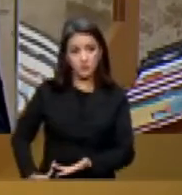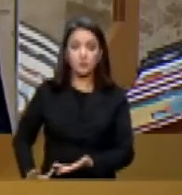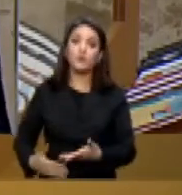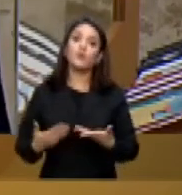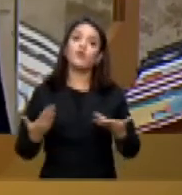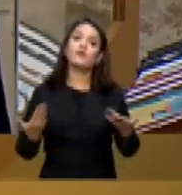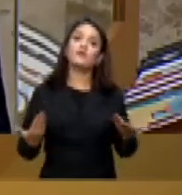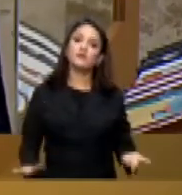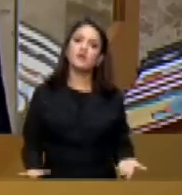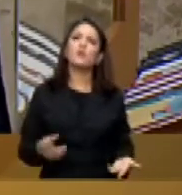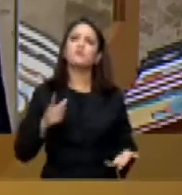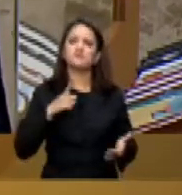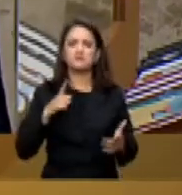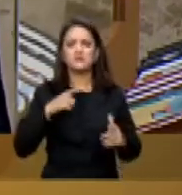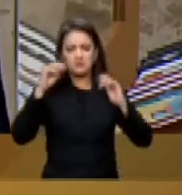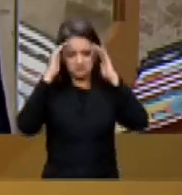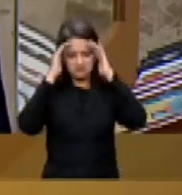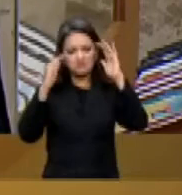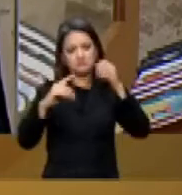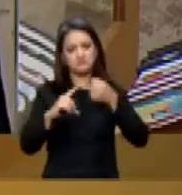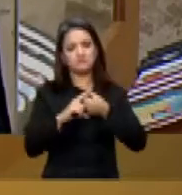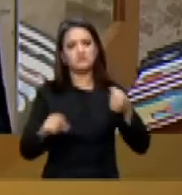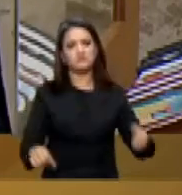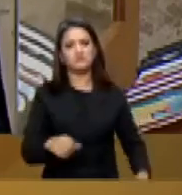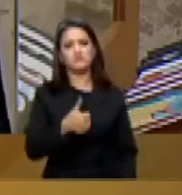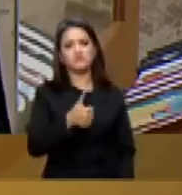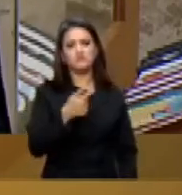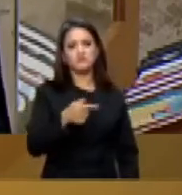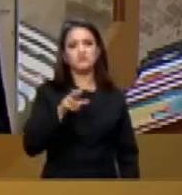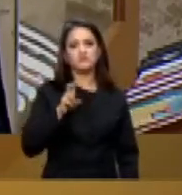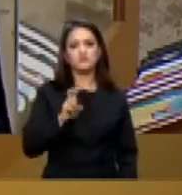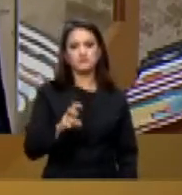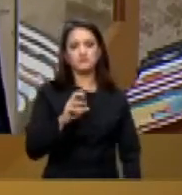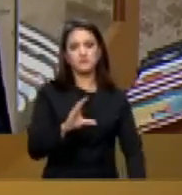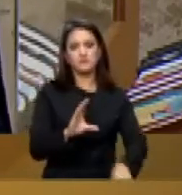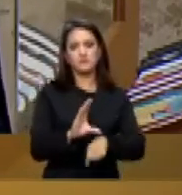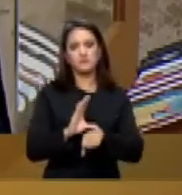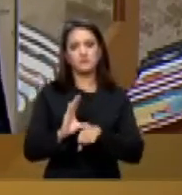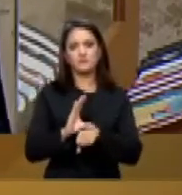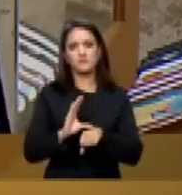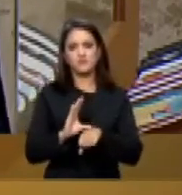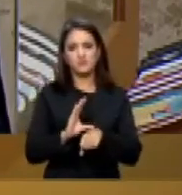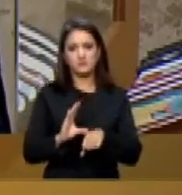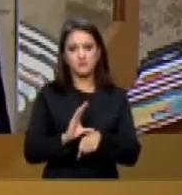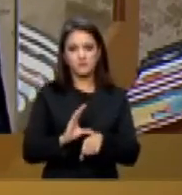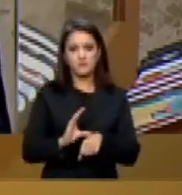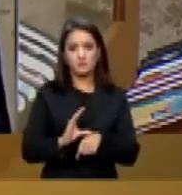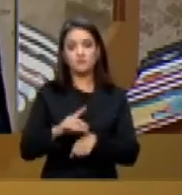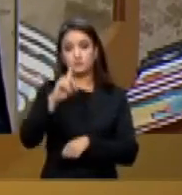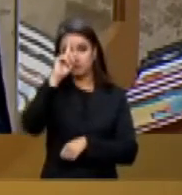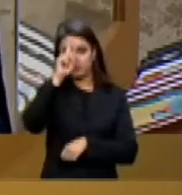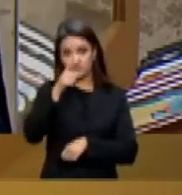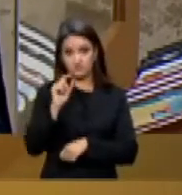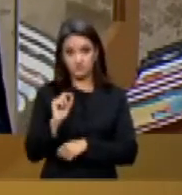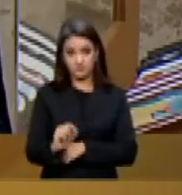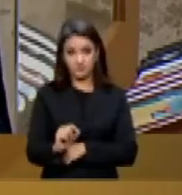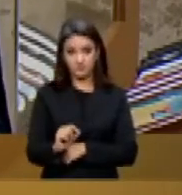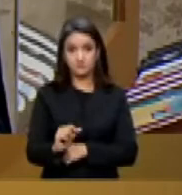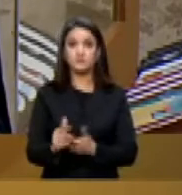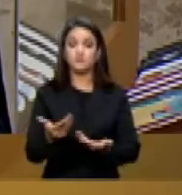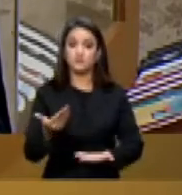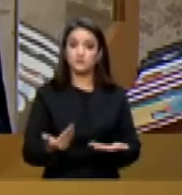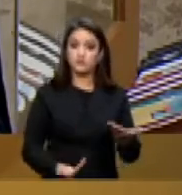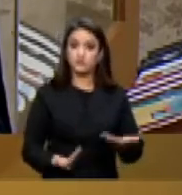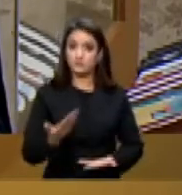portanto, atende ao comando do artigo 175 da Constituição, que determina que a prestação